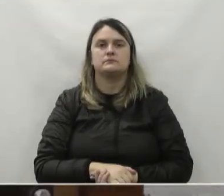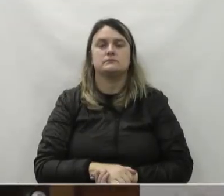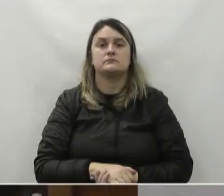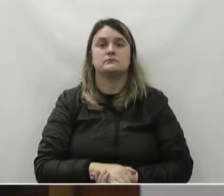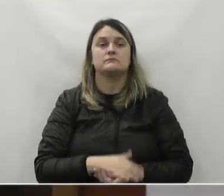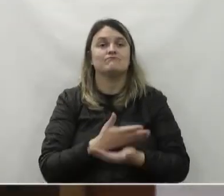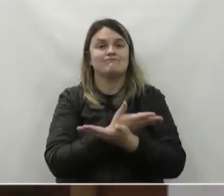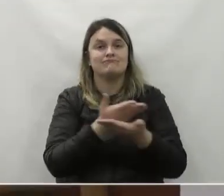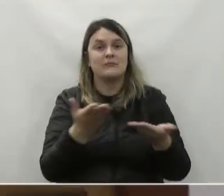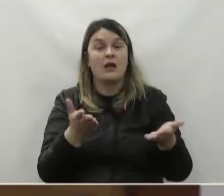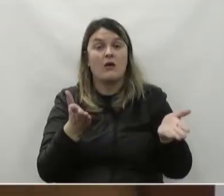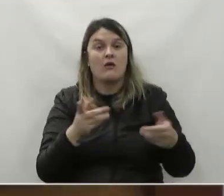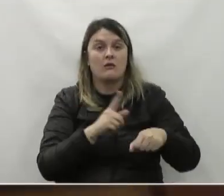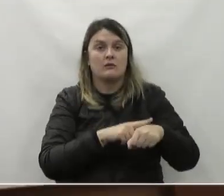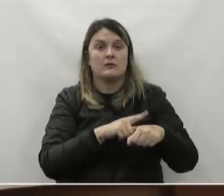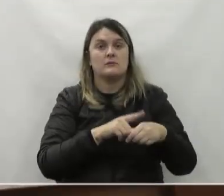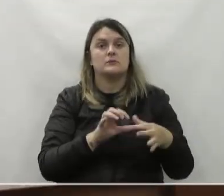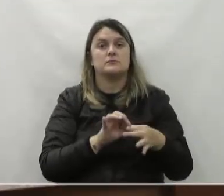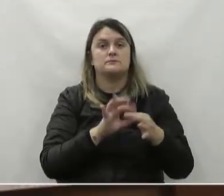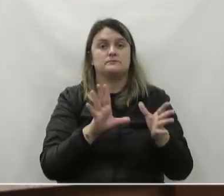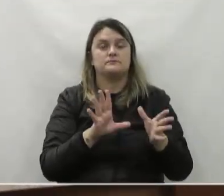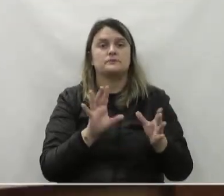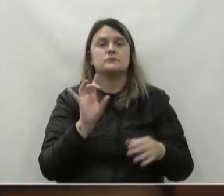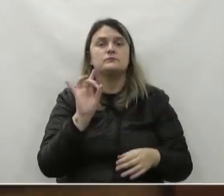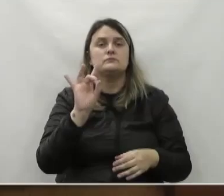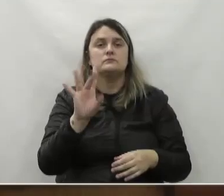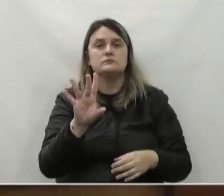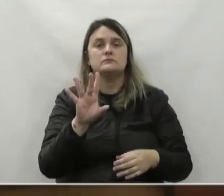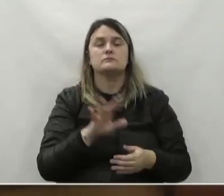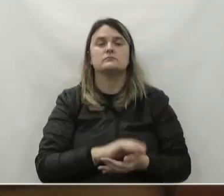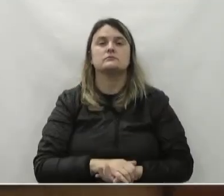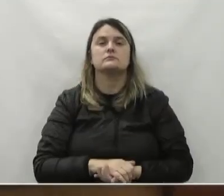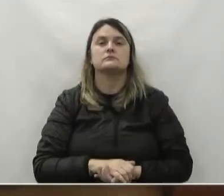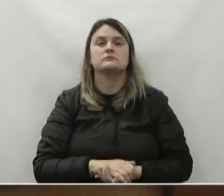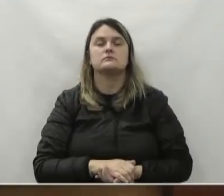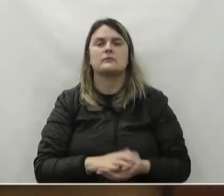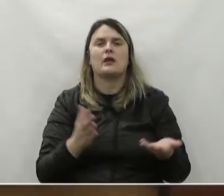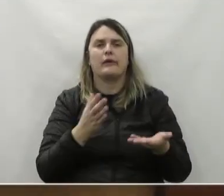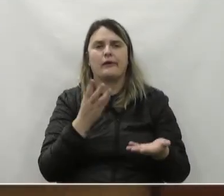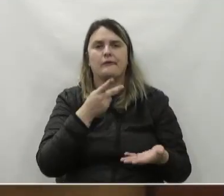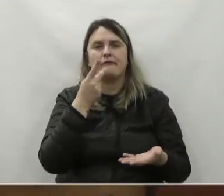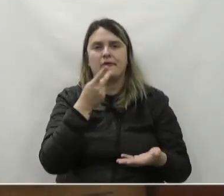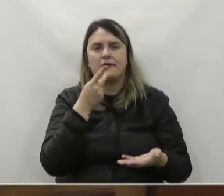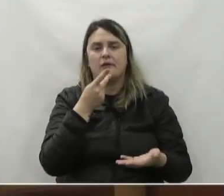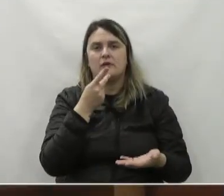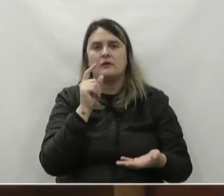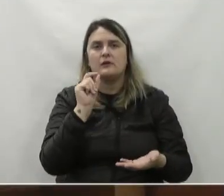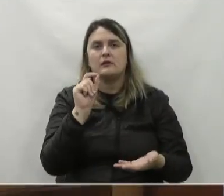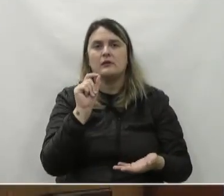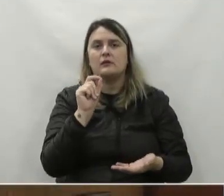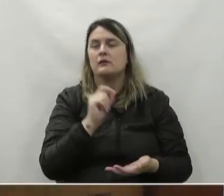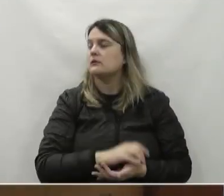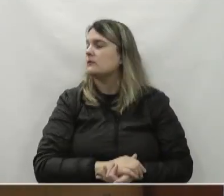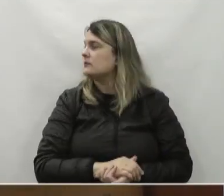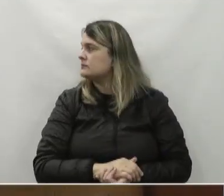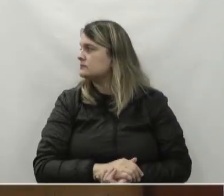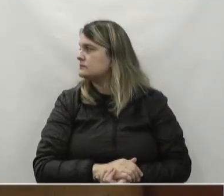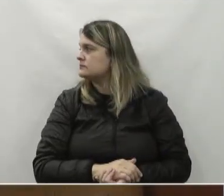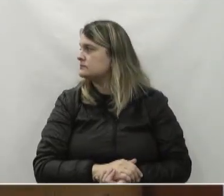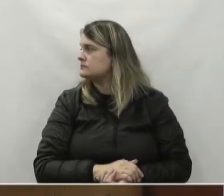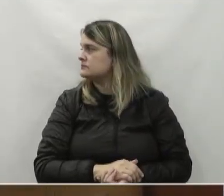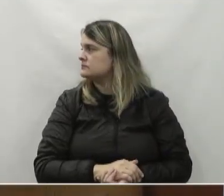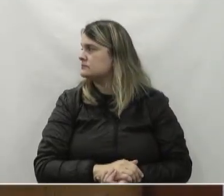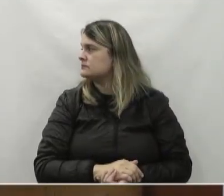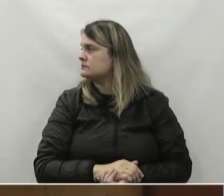Senhoras e senhores, agora na palavra livre, apenas comentar que